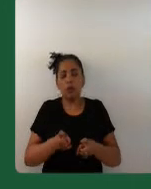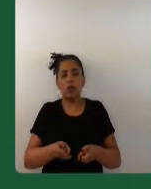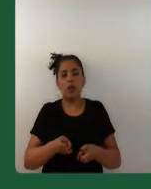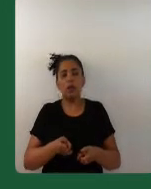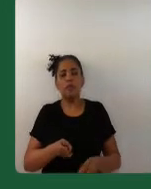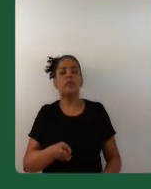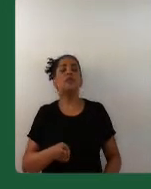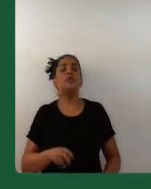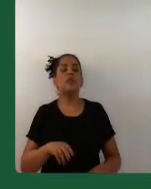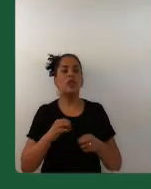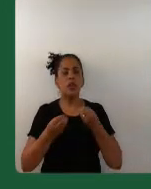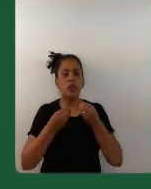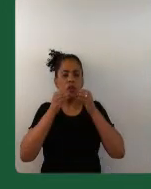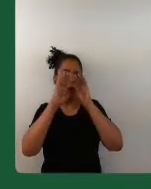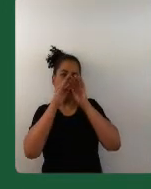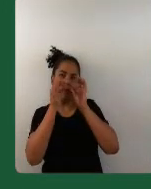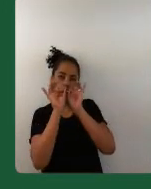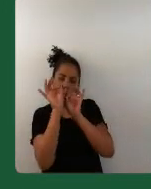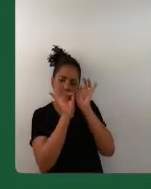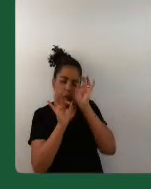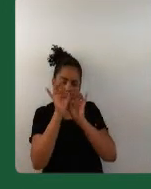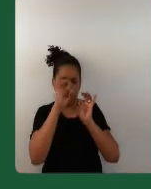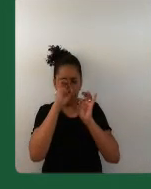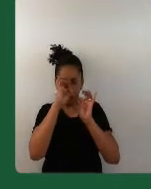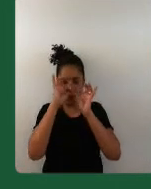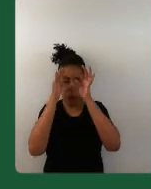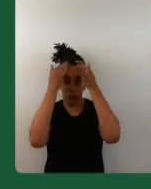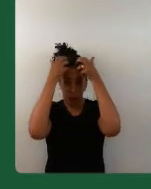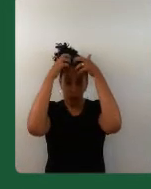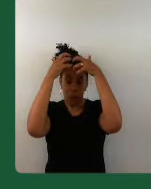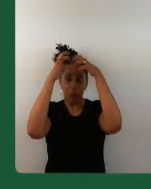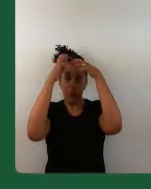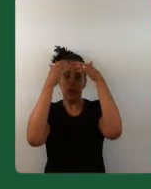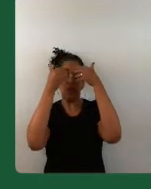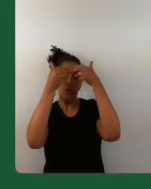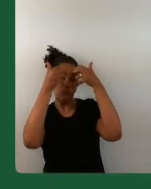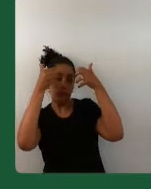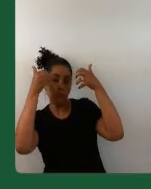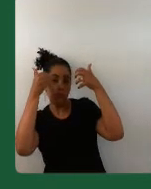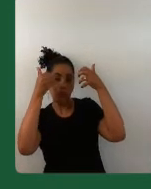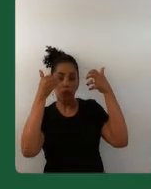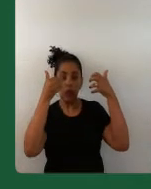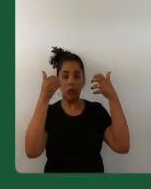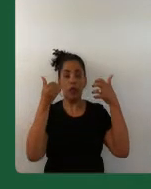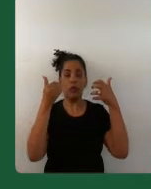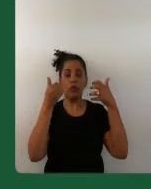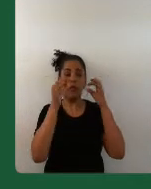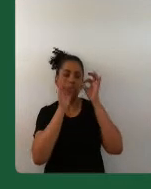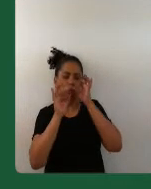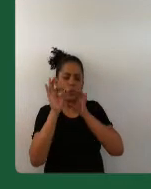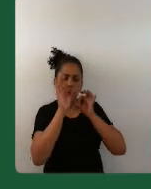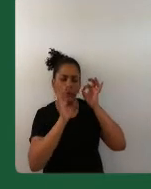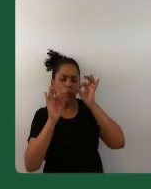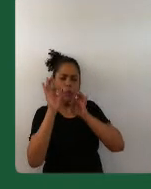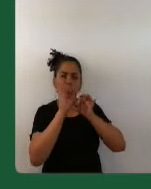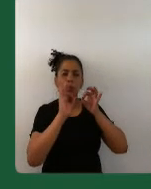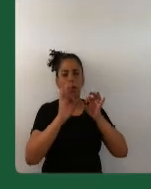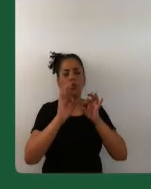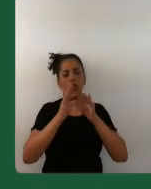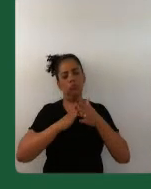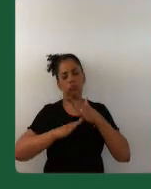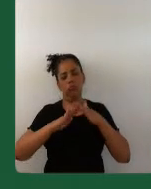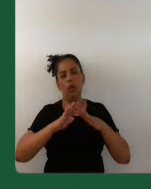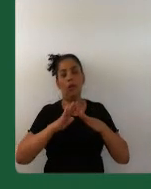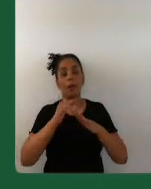gente separa o rosto do crânio e avança gradualmente esse rosto para frente para ter uma